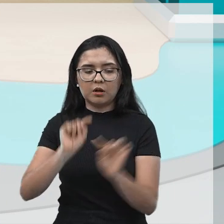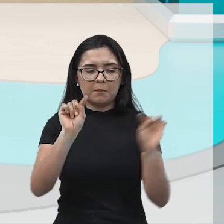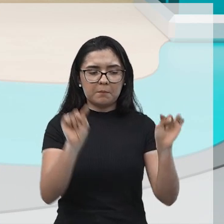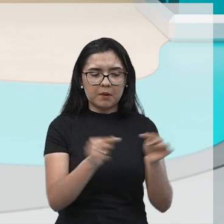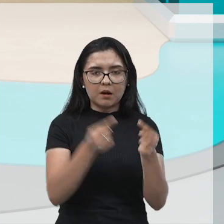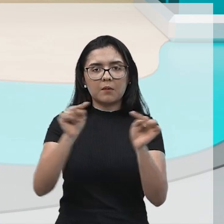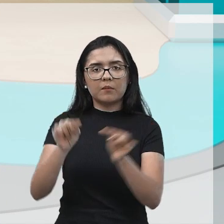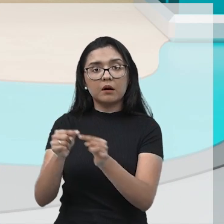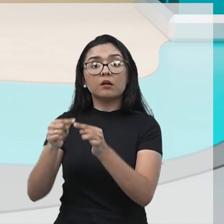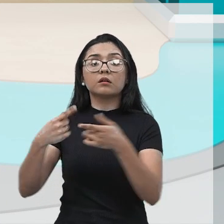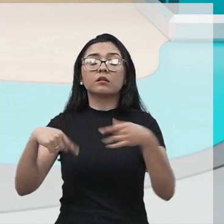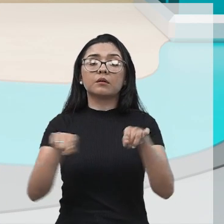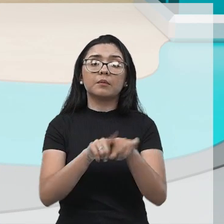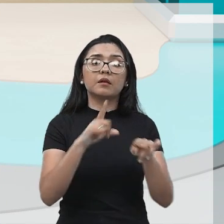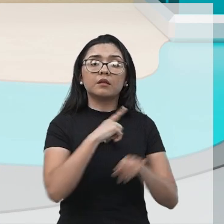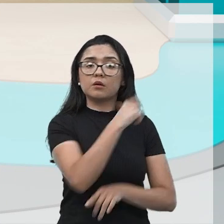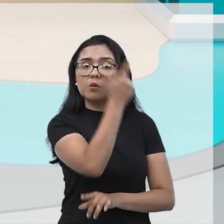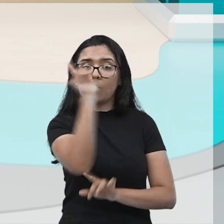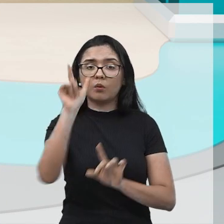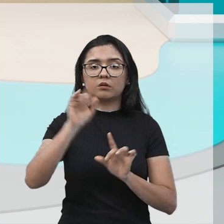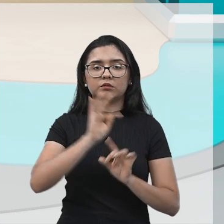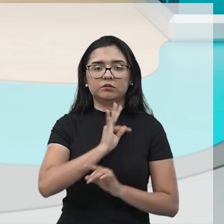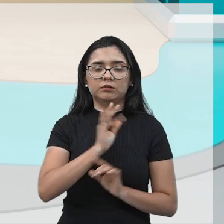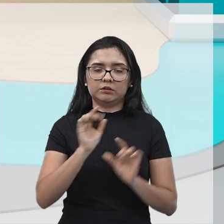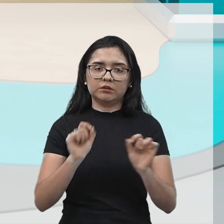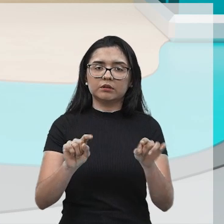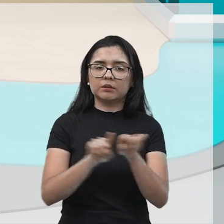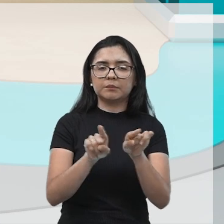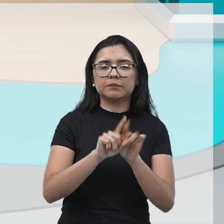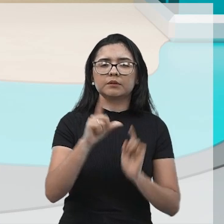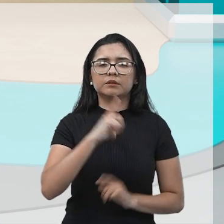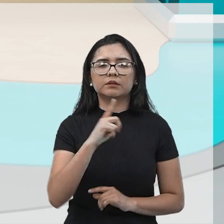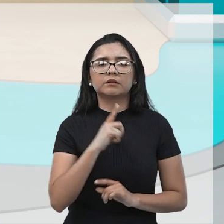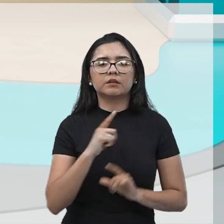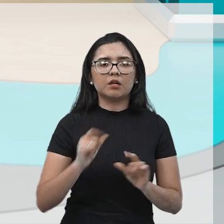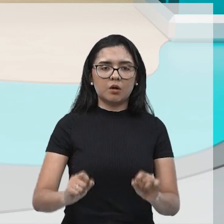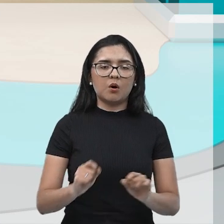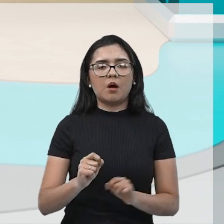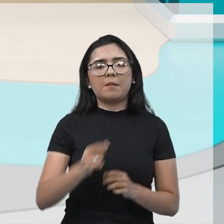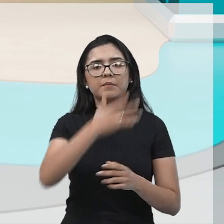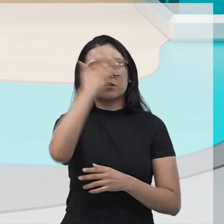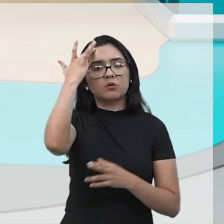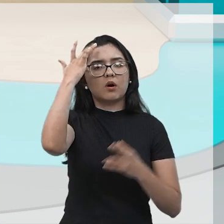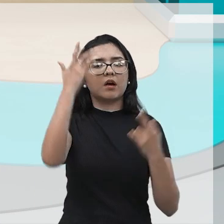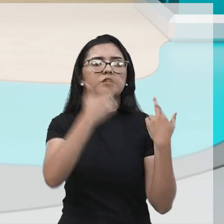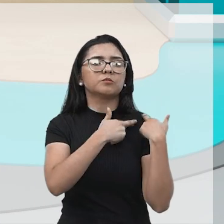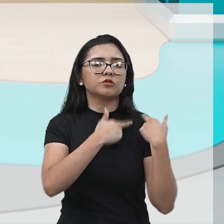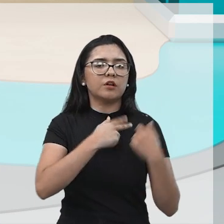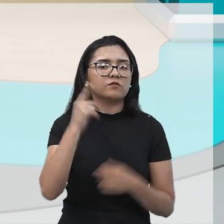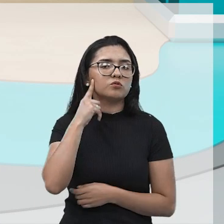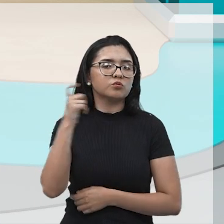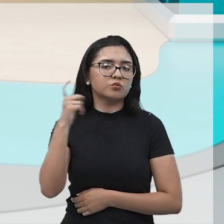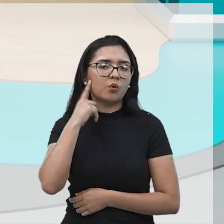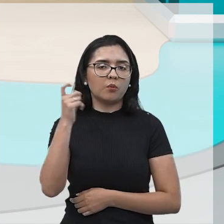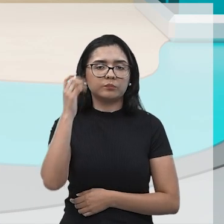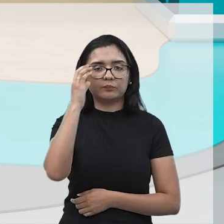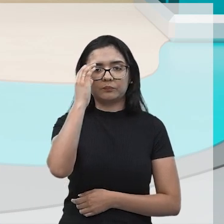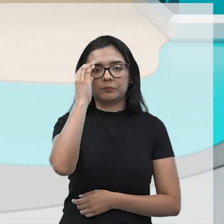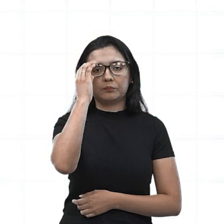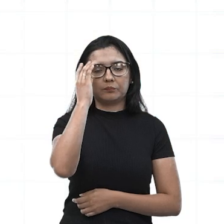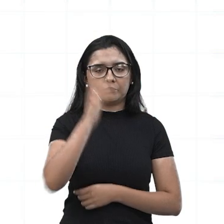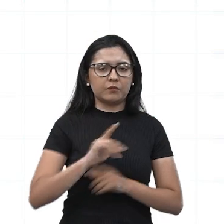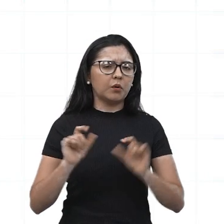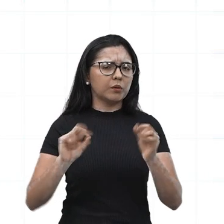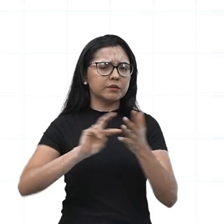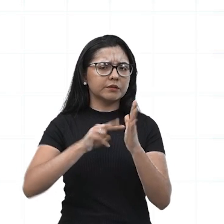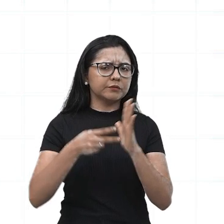E também tem uns outros técnicos. Nós temos também a sonoplastia. O que vem ser a sonoplastia no espetáculo